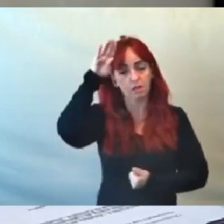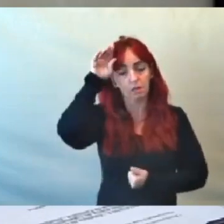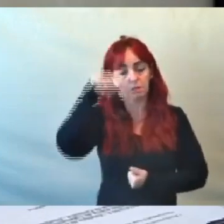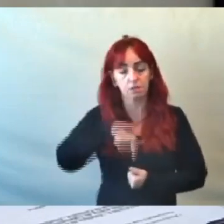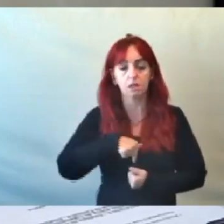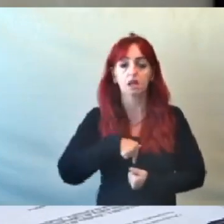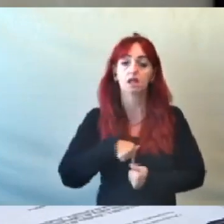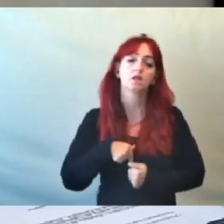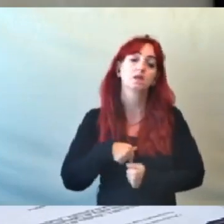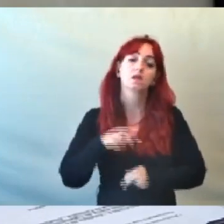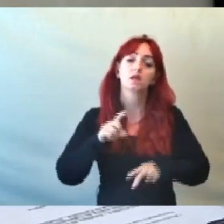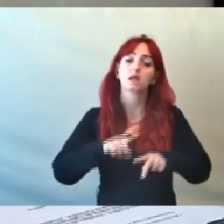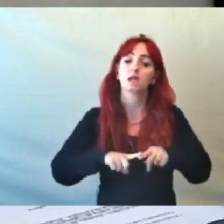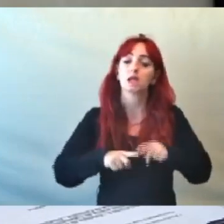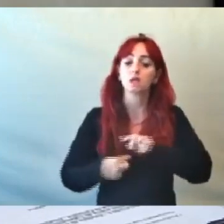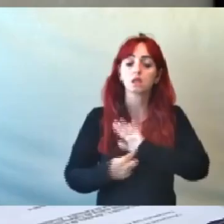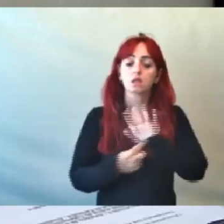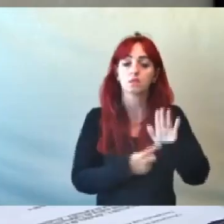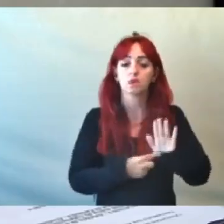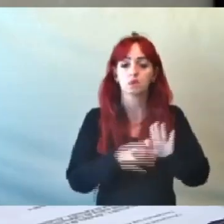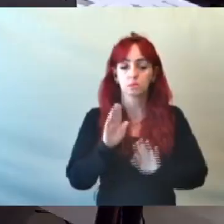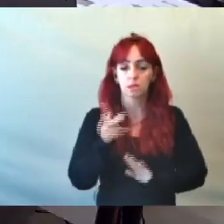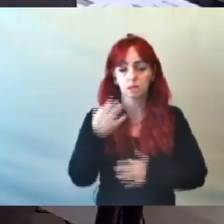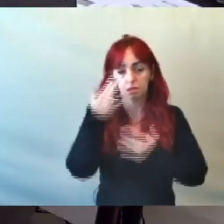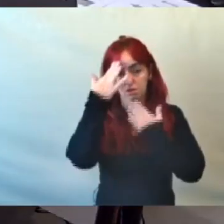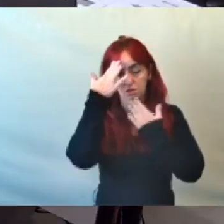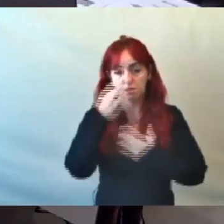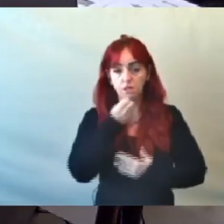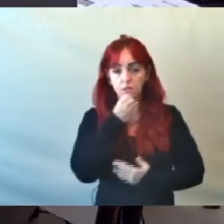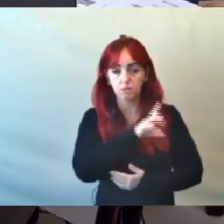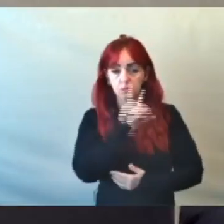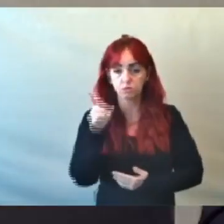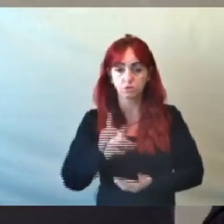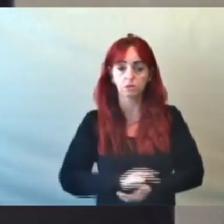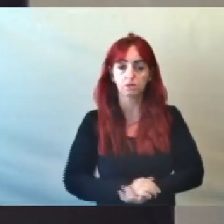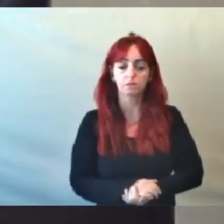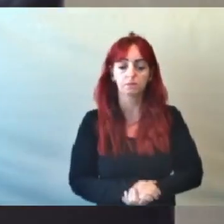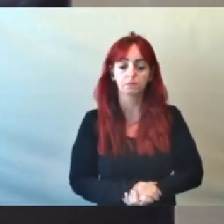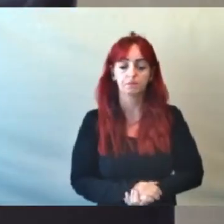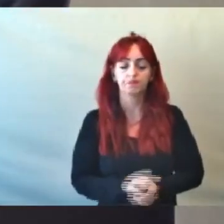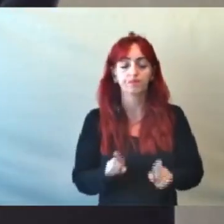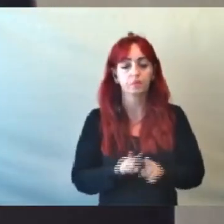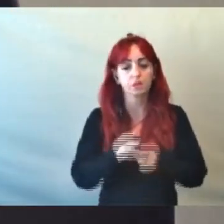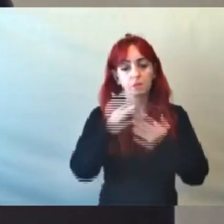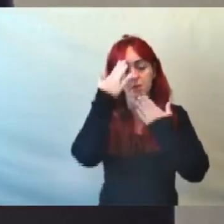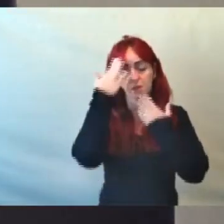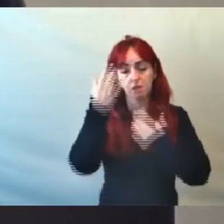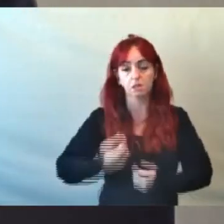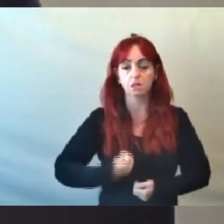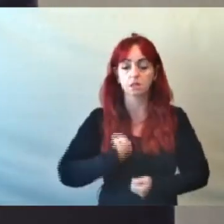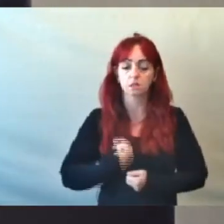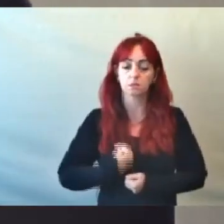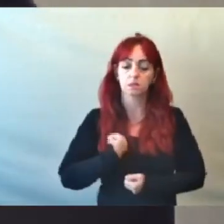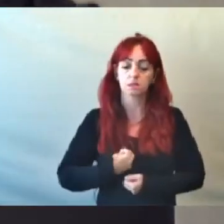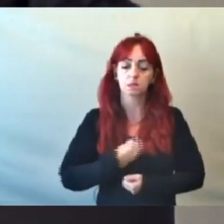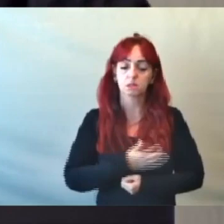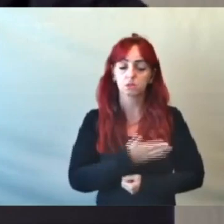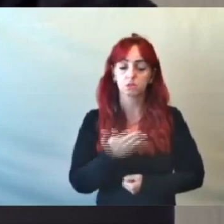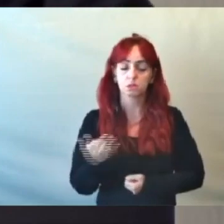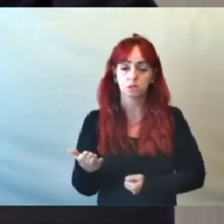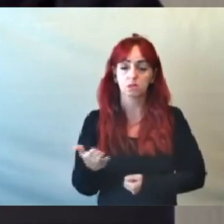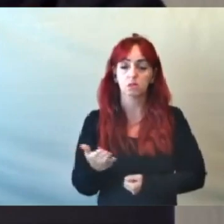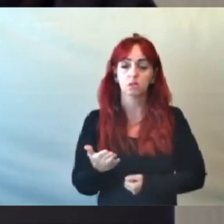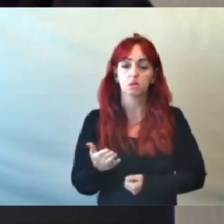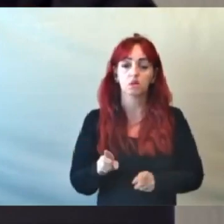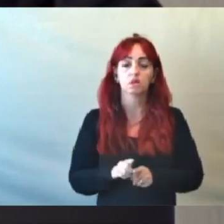Belo Horizonte. Muito obrigado e bom dia. Eu também agradeço a presença dos senhores, da senhora Alessandra, do senhor Nilo,